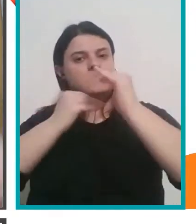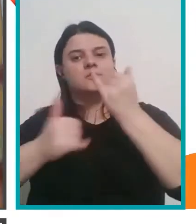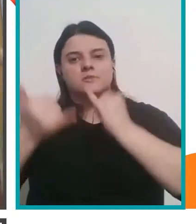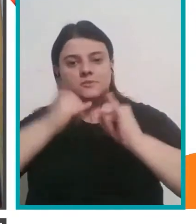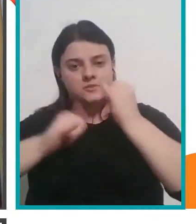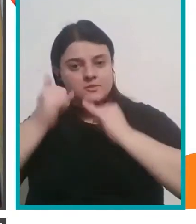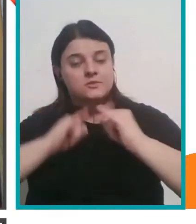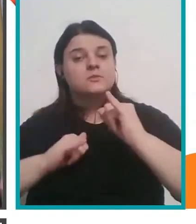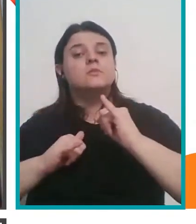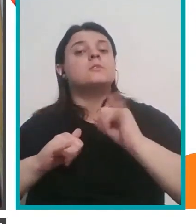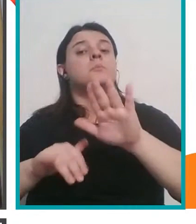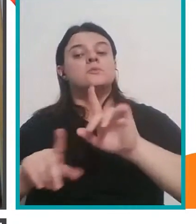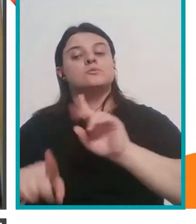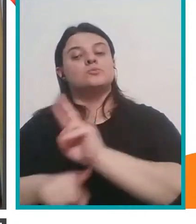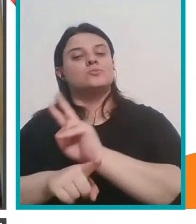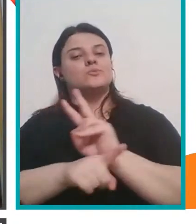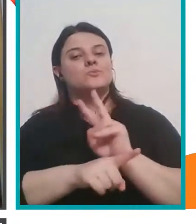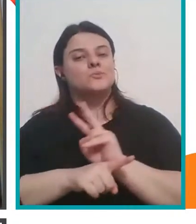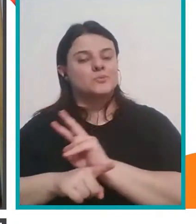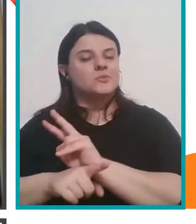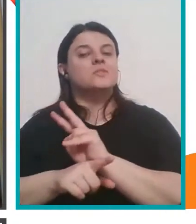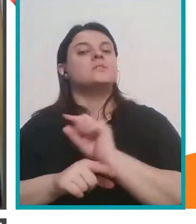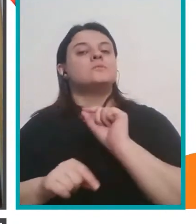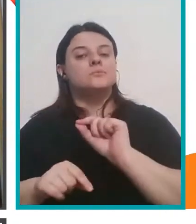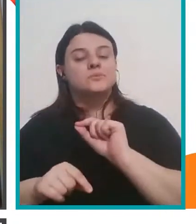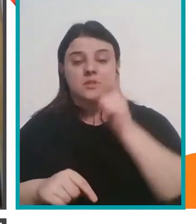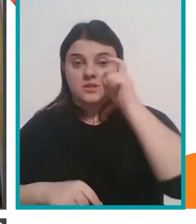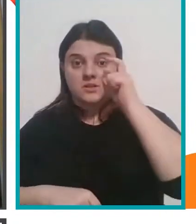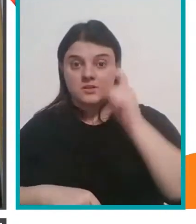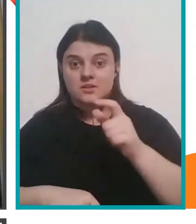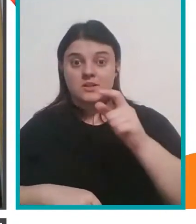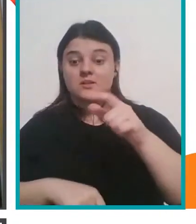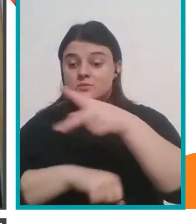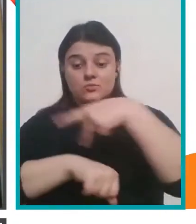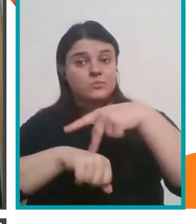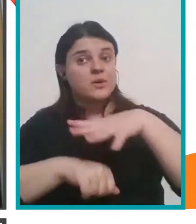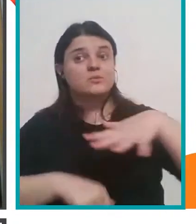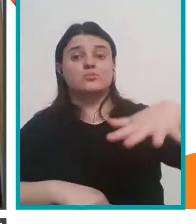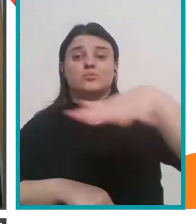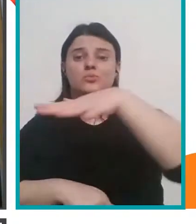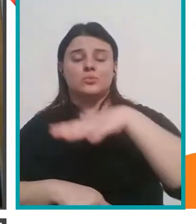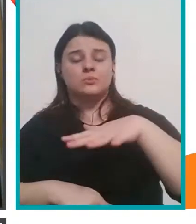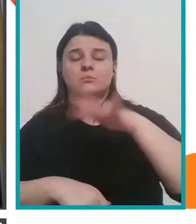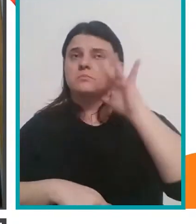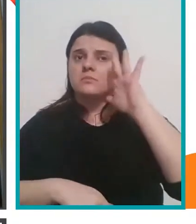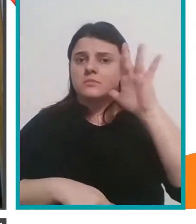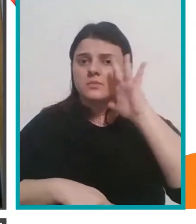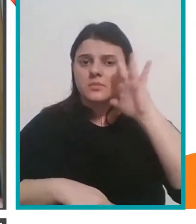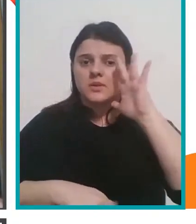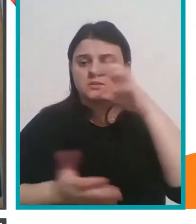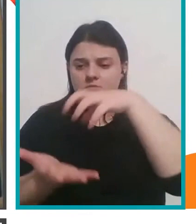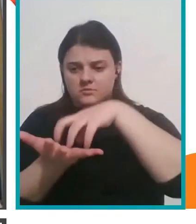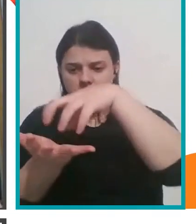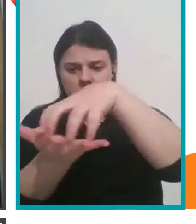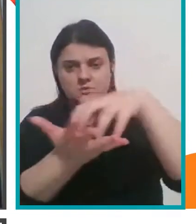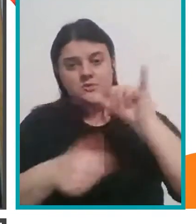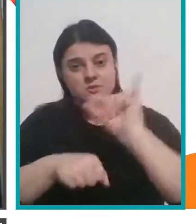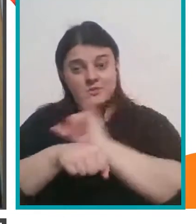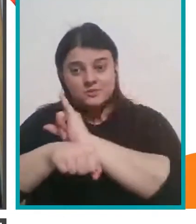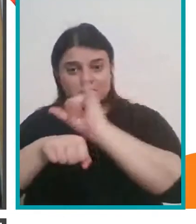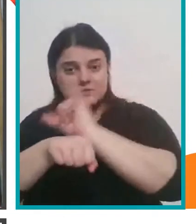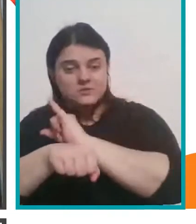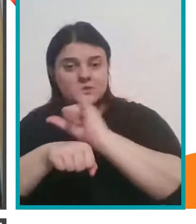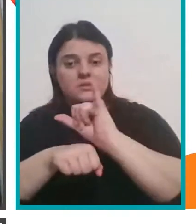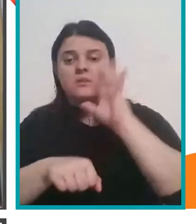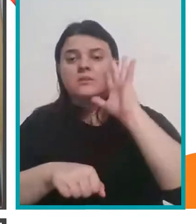energético, mas cuidando daquilo que é o interesse nacional. A gente tem que pensar em setores estratégicos, entendendo